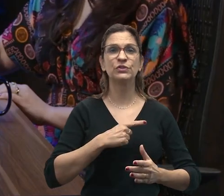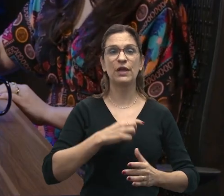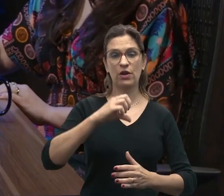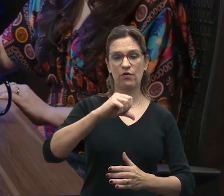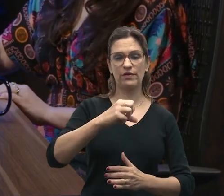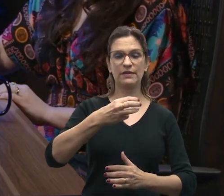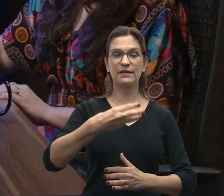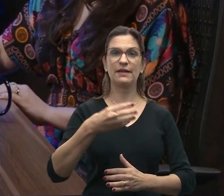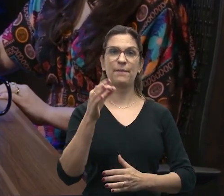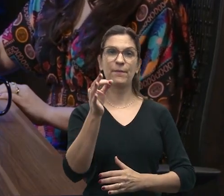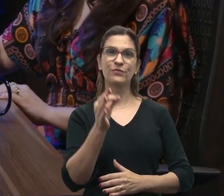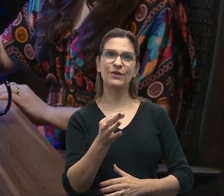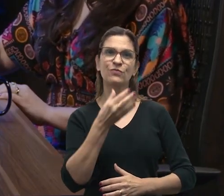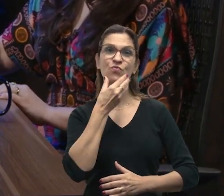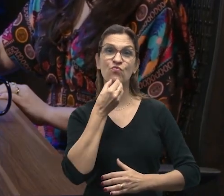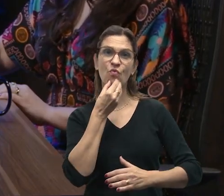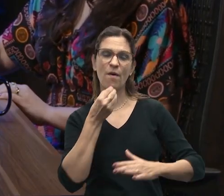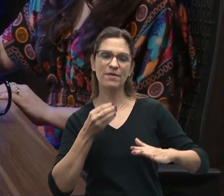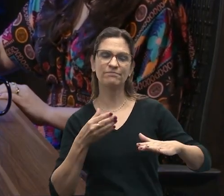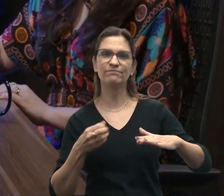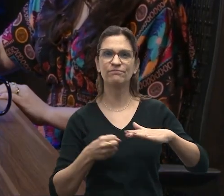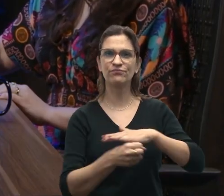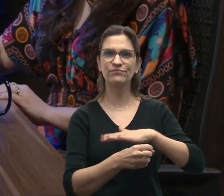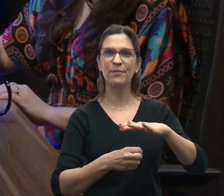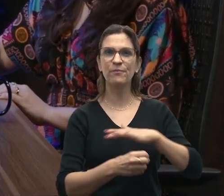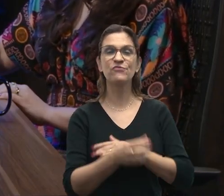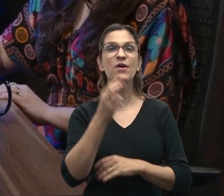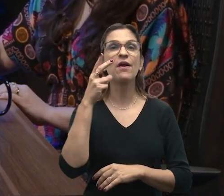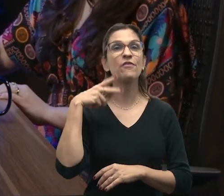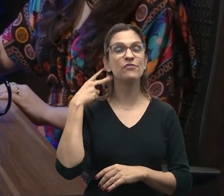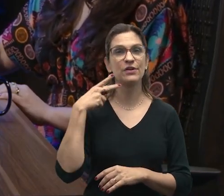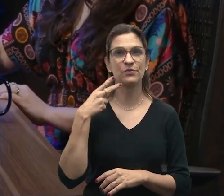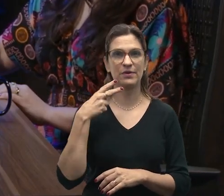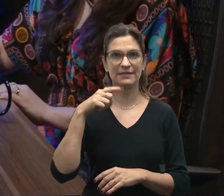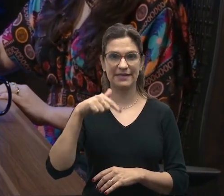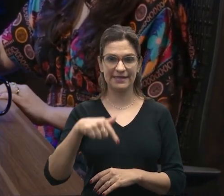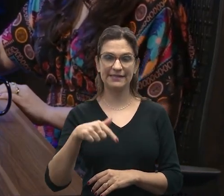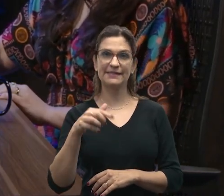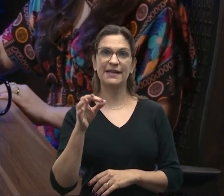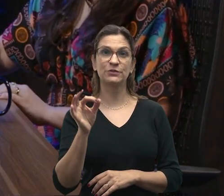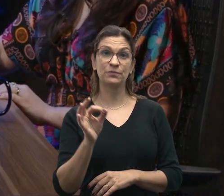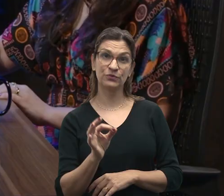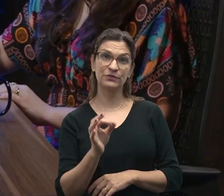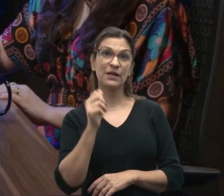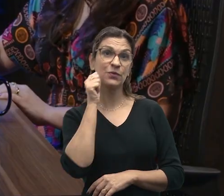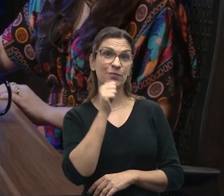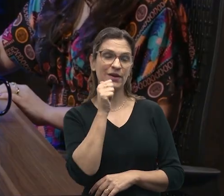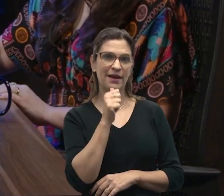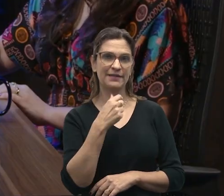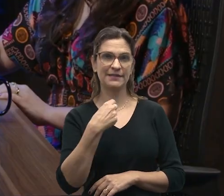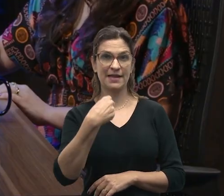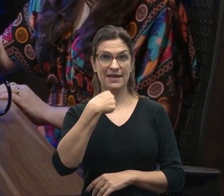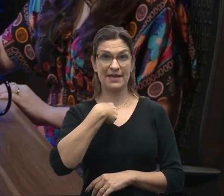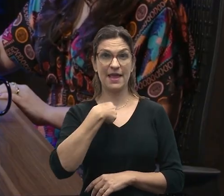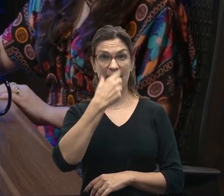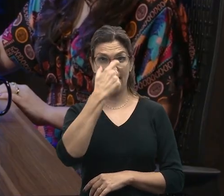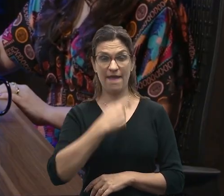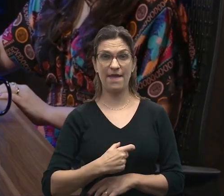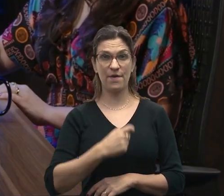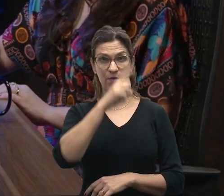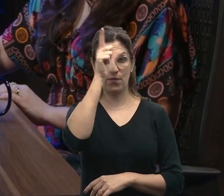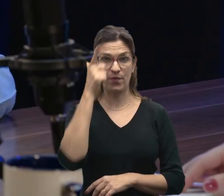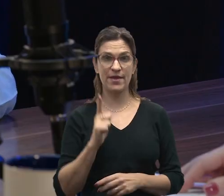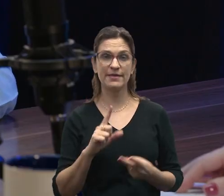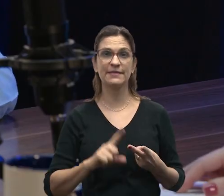93% de homens e 7% de mulheres. Só eu e a vereadora Ana Portela hoje. Na legislatura